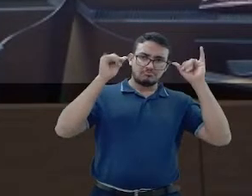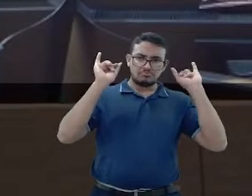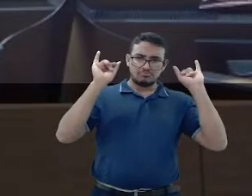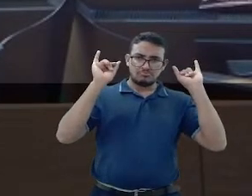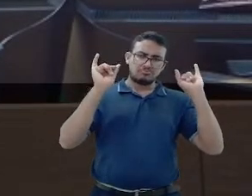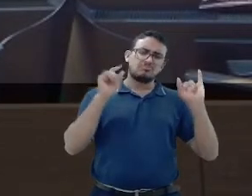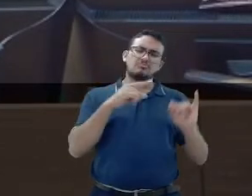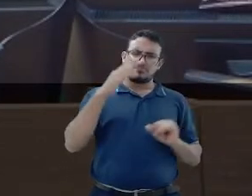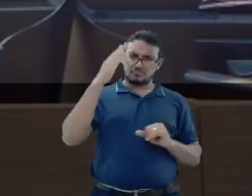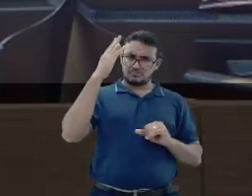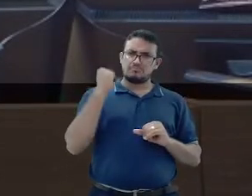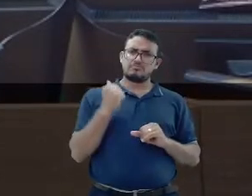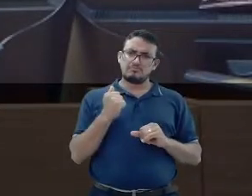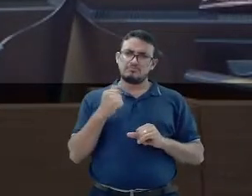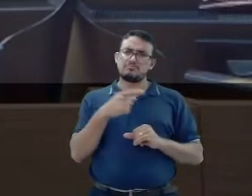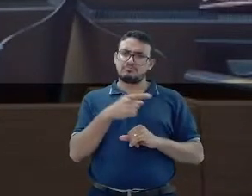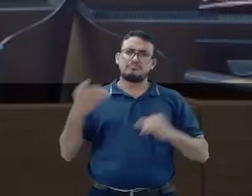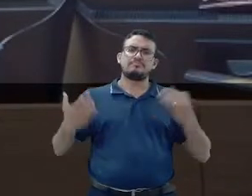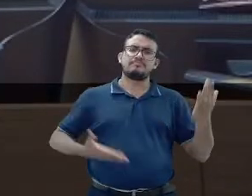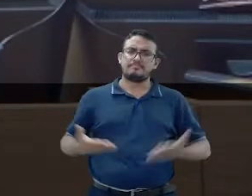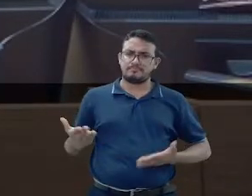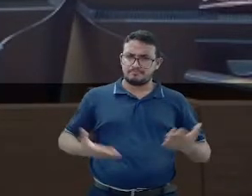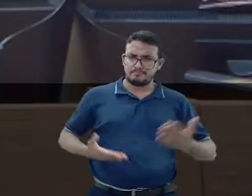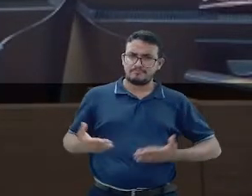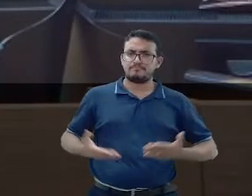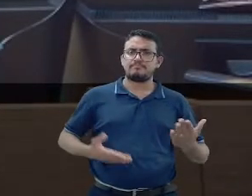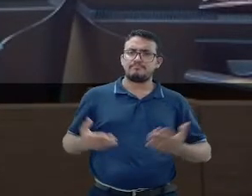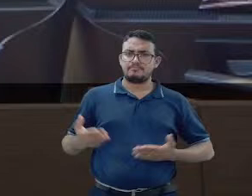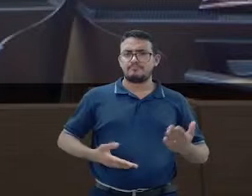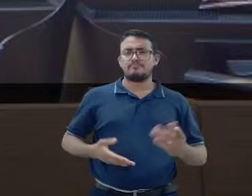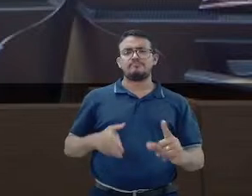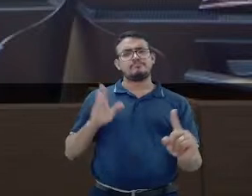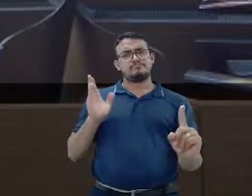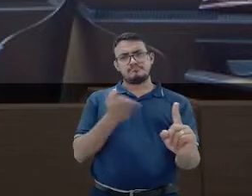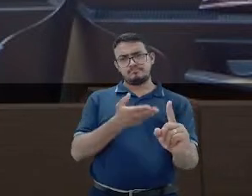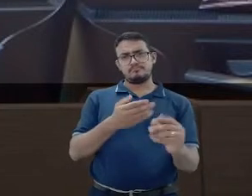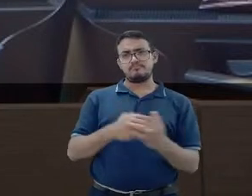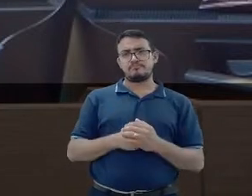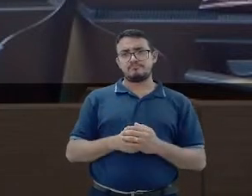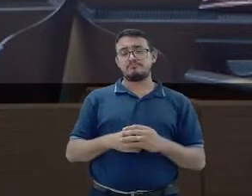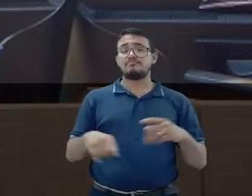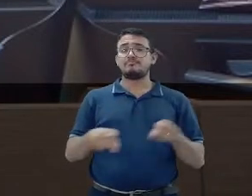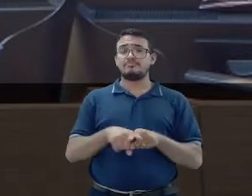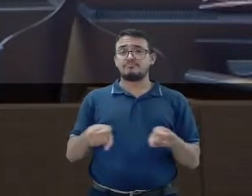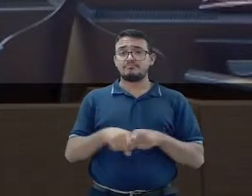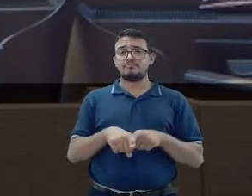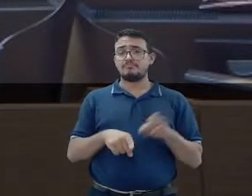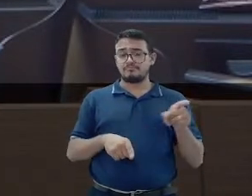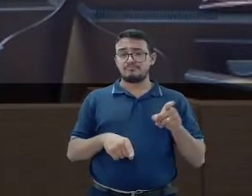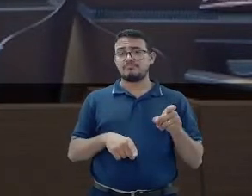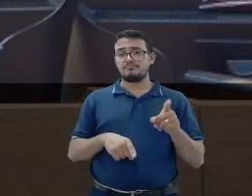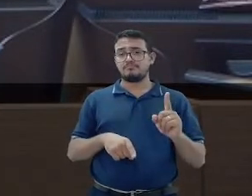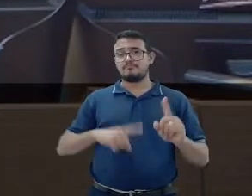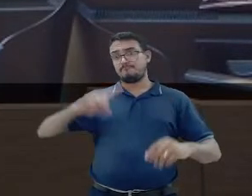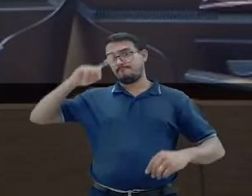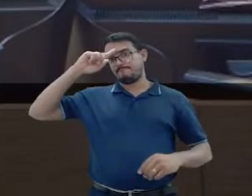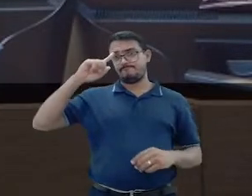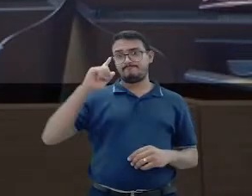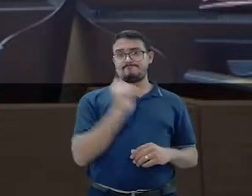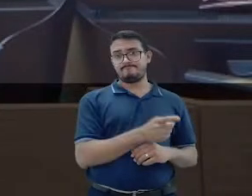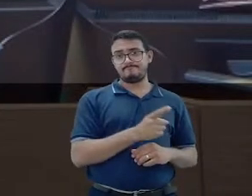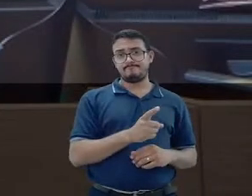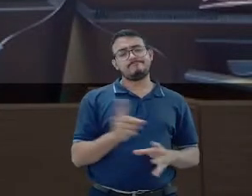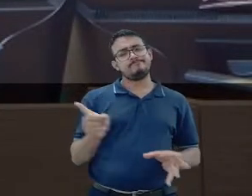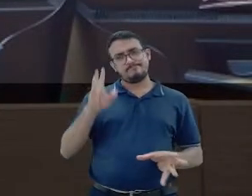empregada do réu. Menos ainda se pode dizer quanto ao réu da ordens à recorrente, conclusão a que chegou apenas